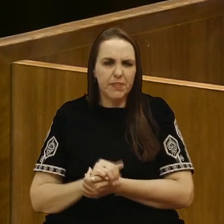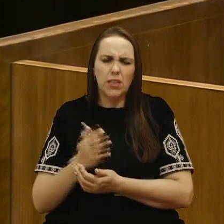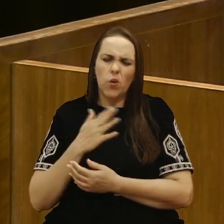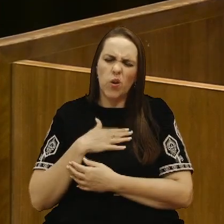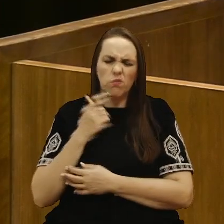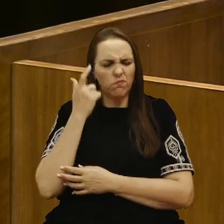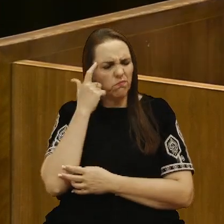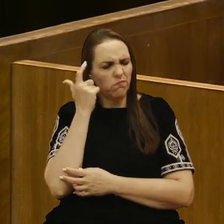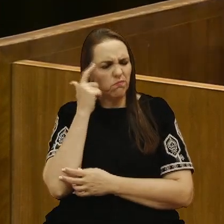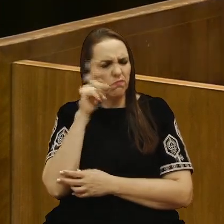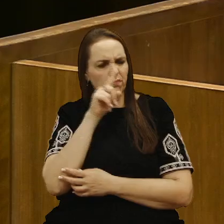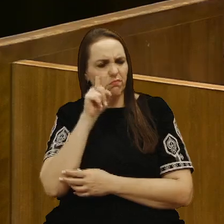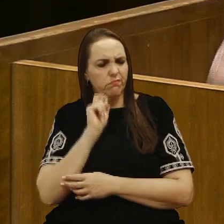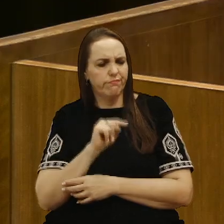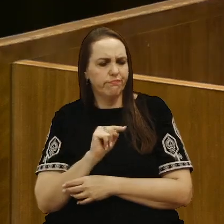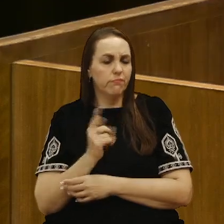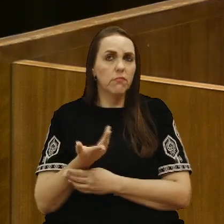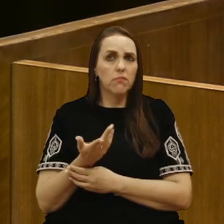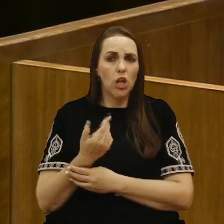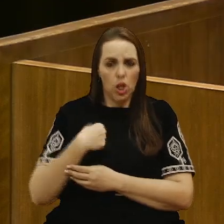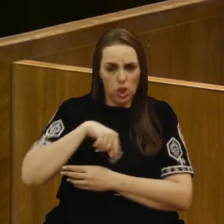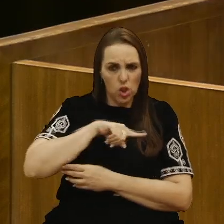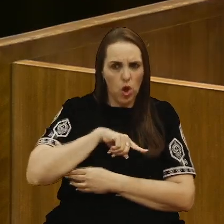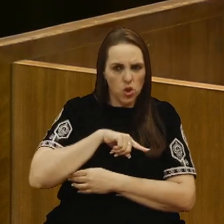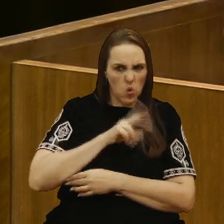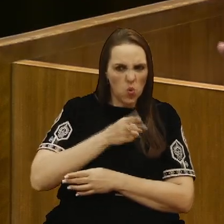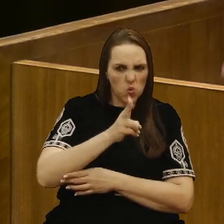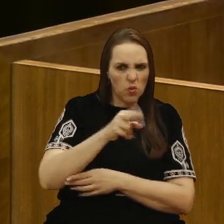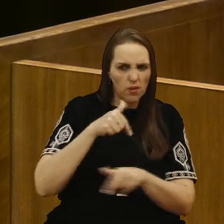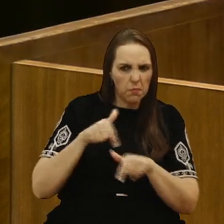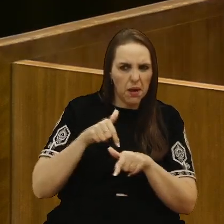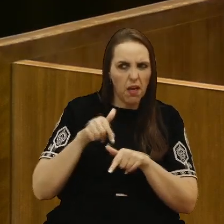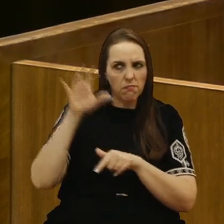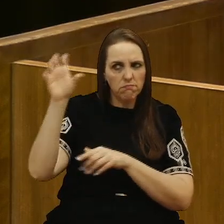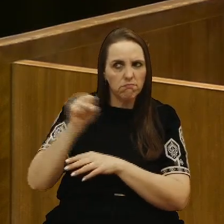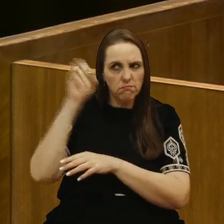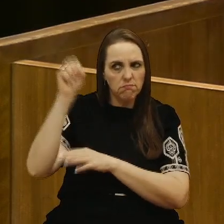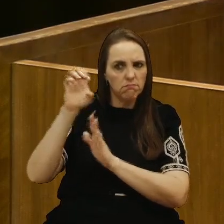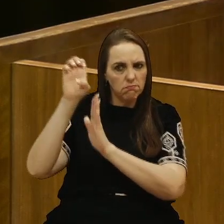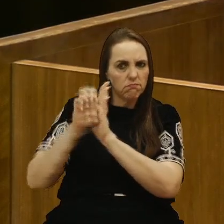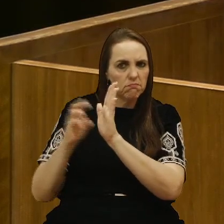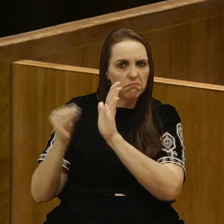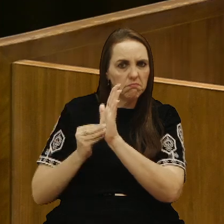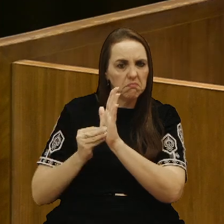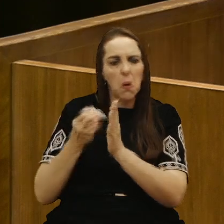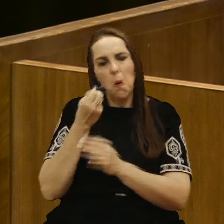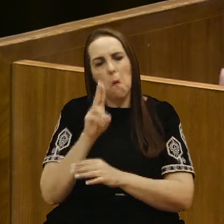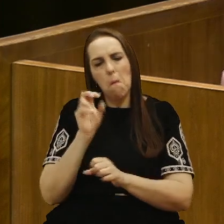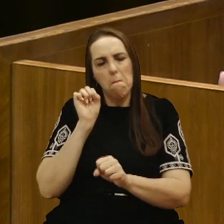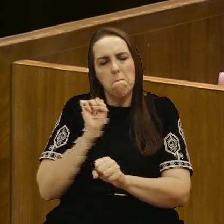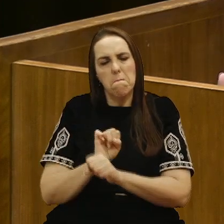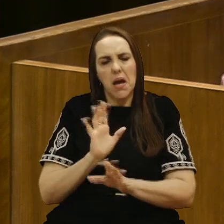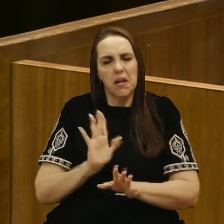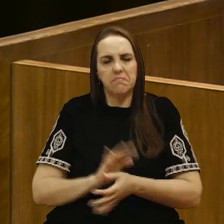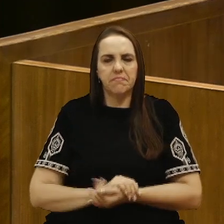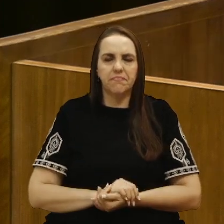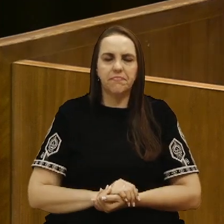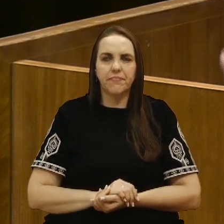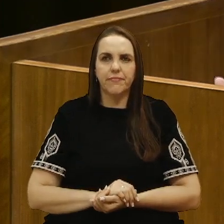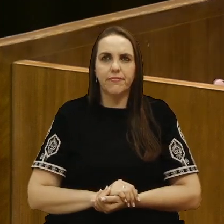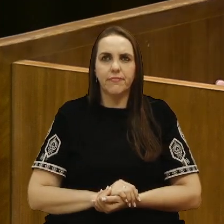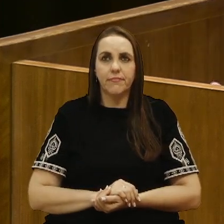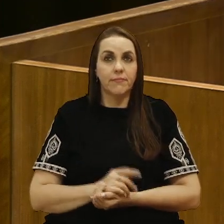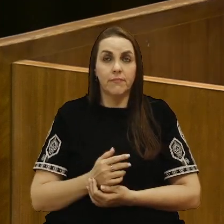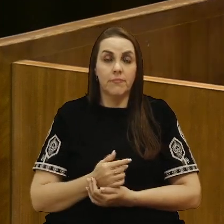questionando se a gente continua trabalhando, buscando recursos, ou se a gente tem que parar. né? Porque me parece que não